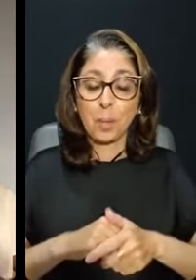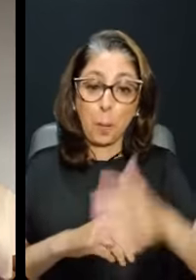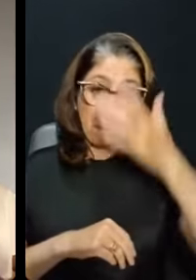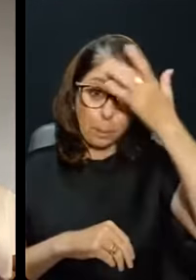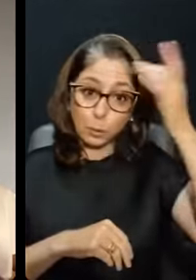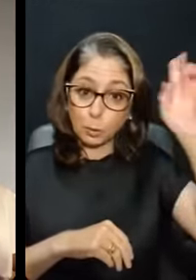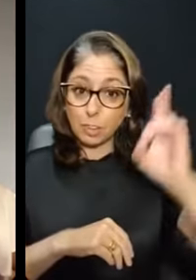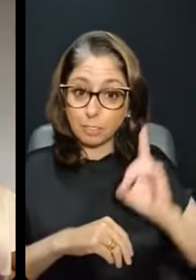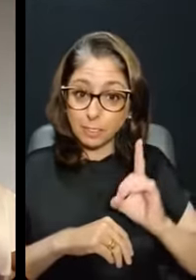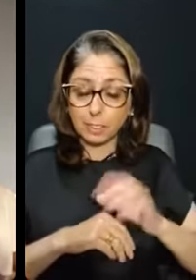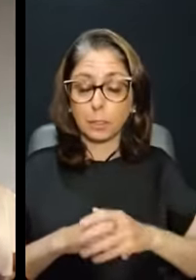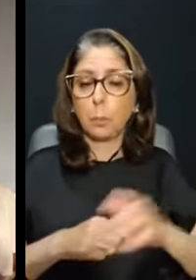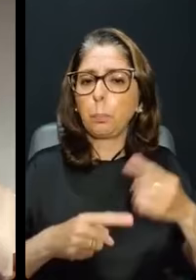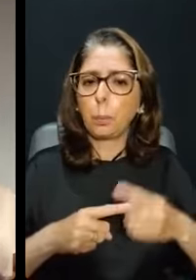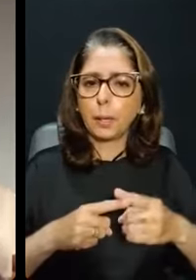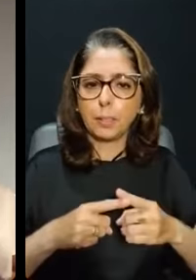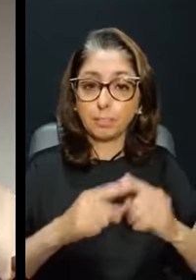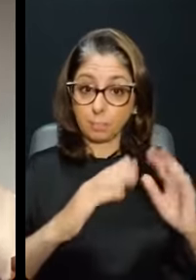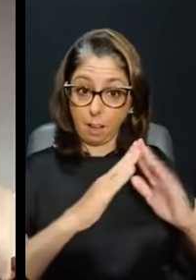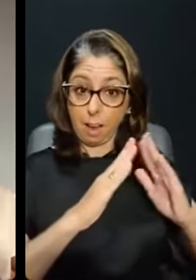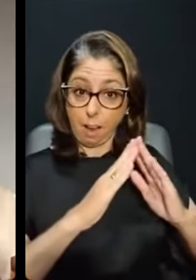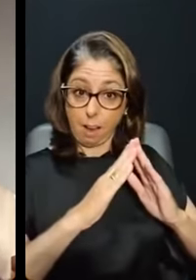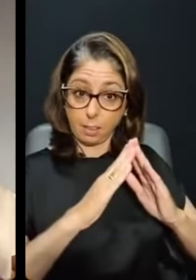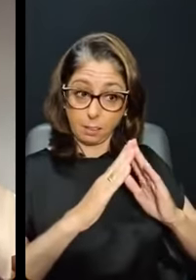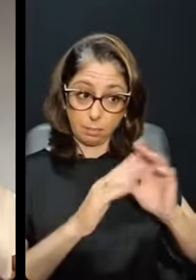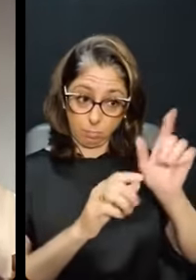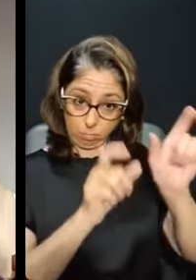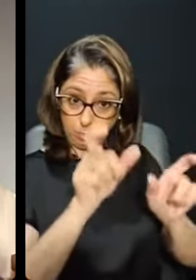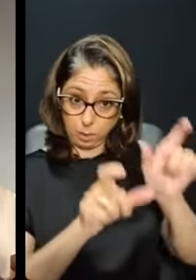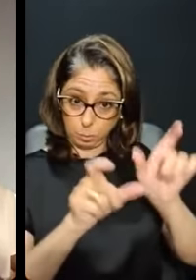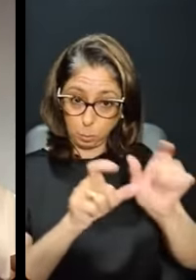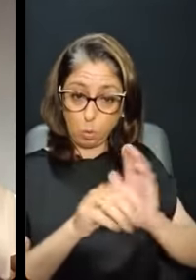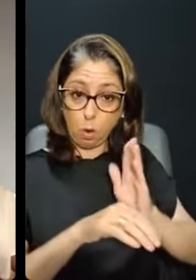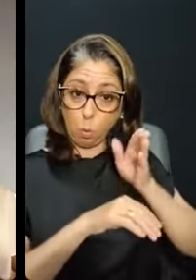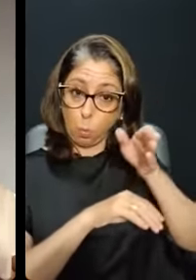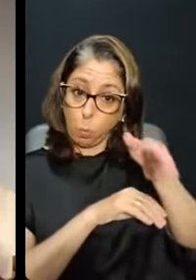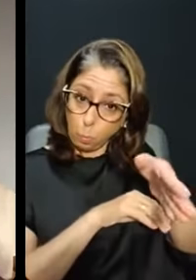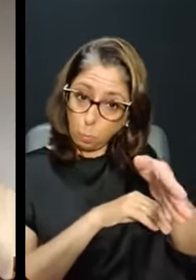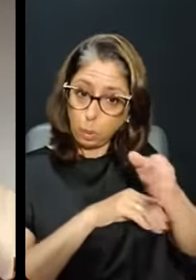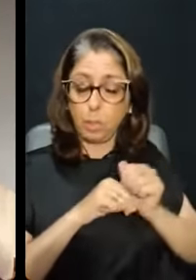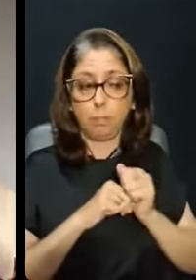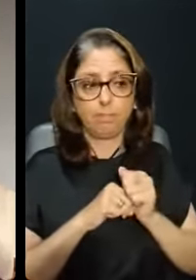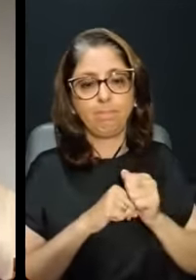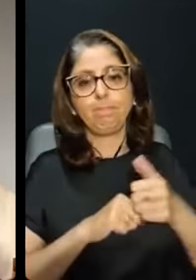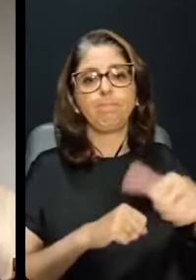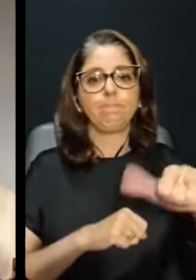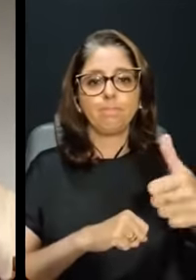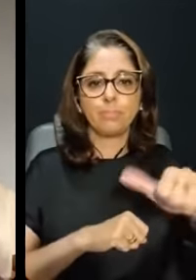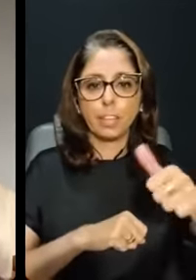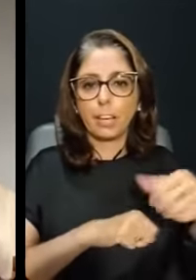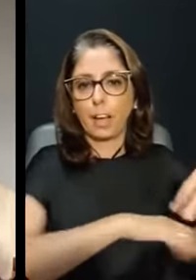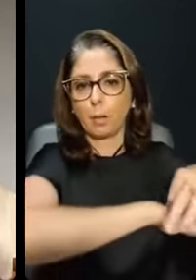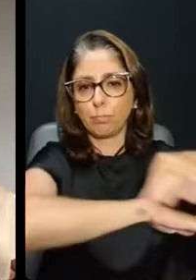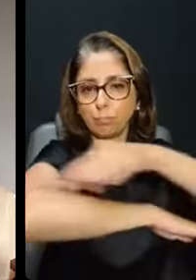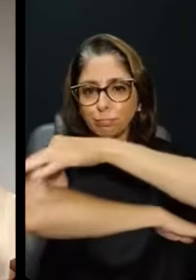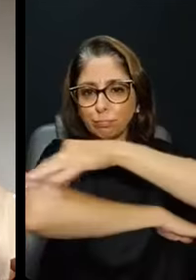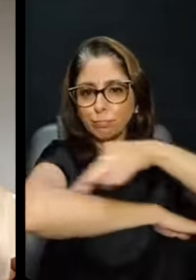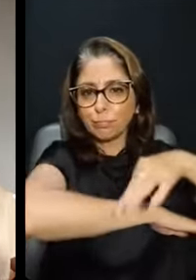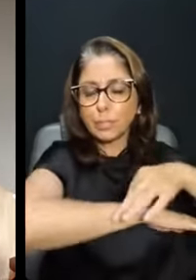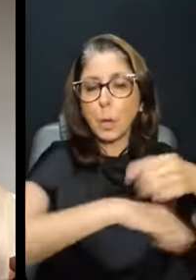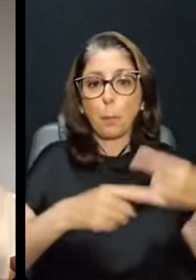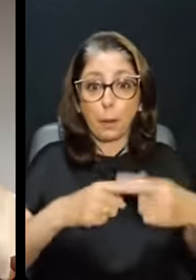casa das pessoas, e eu trabalhava em empresas assim que iam em casas de